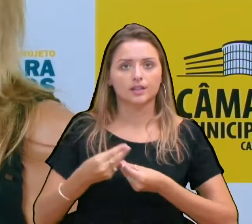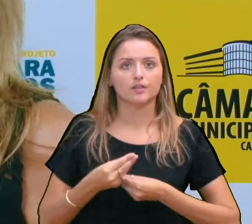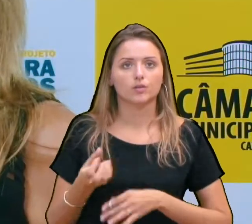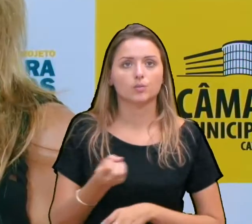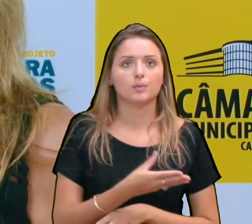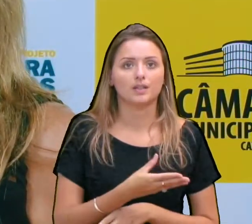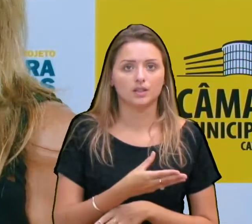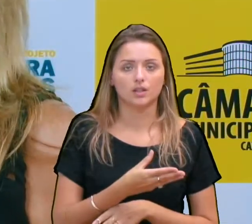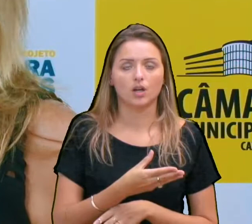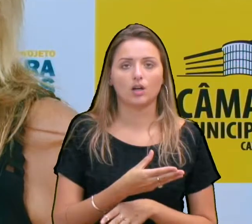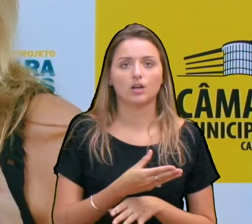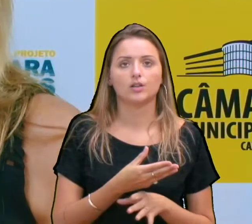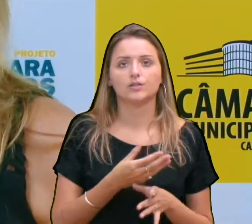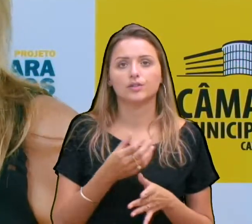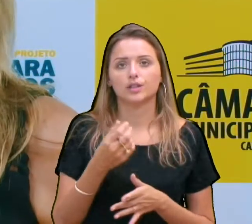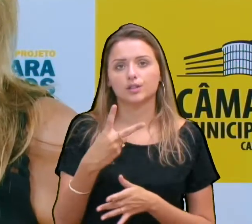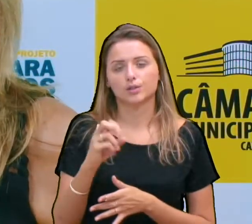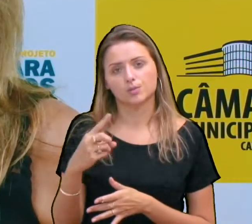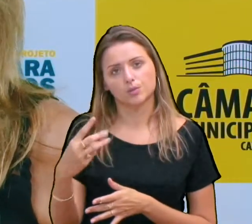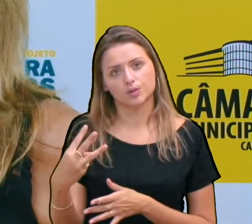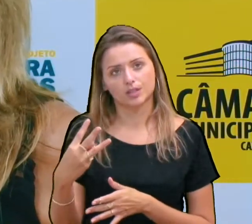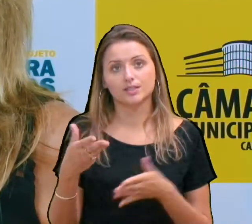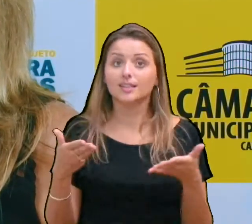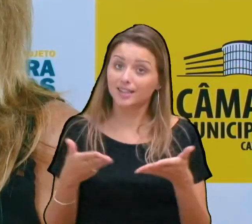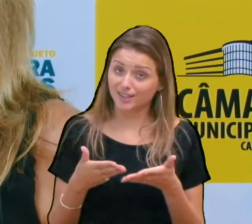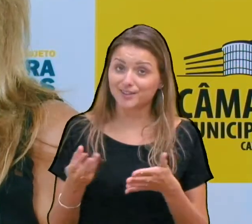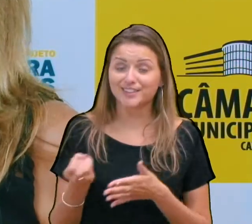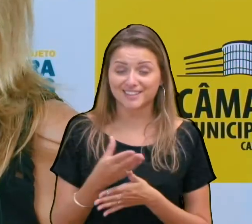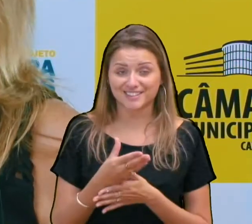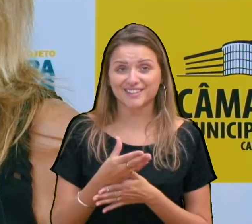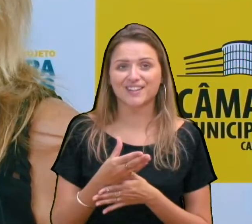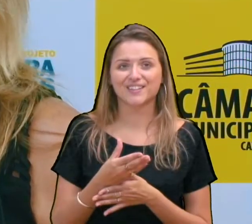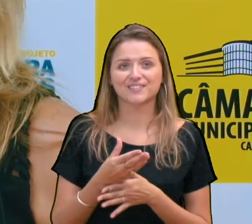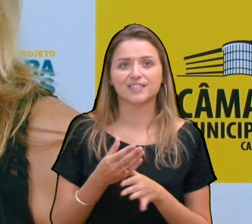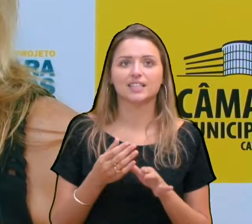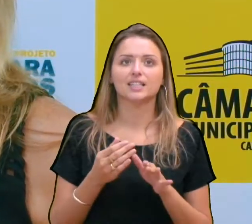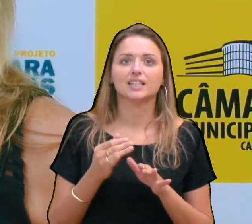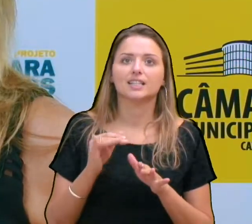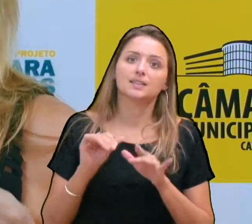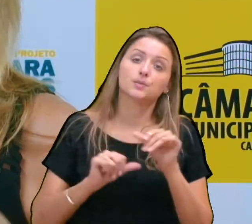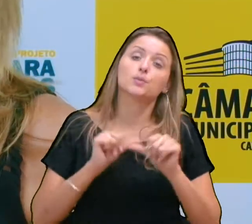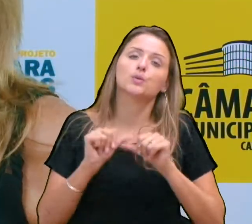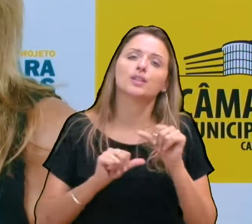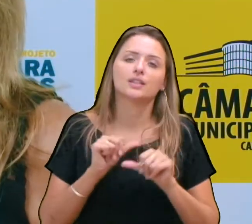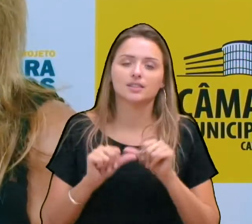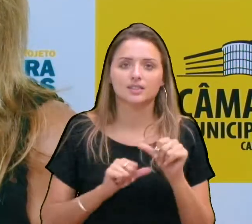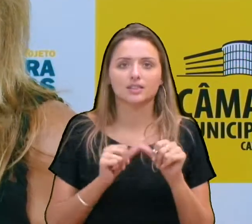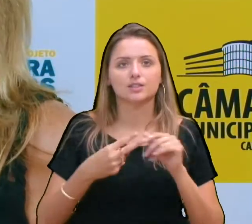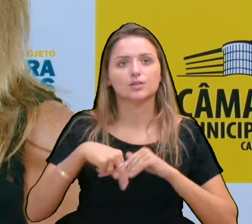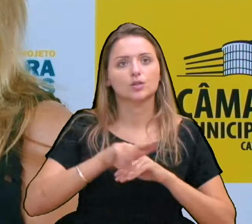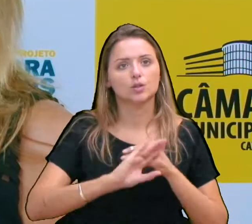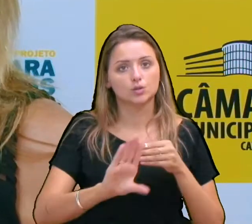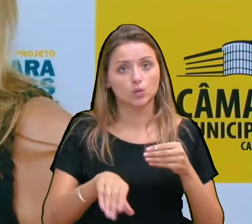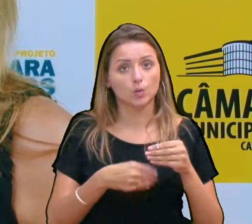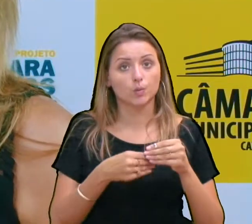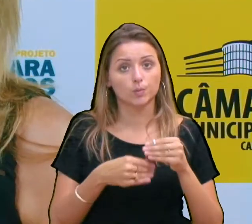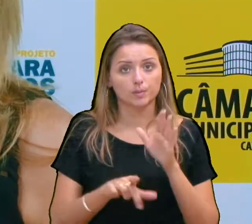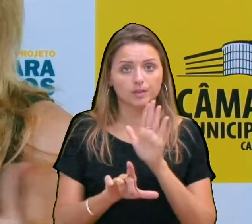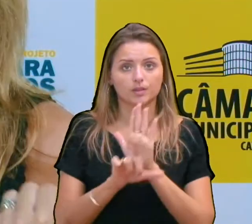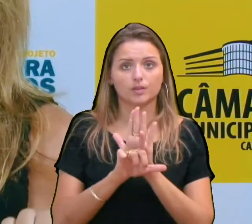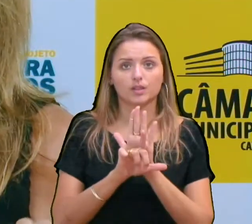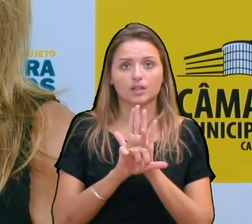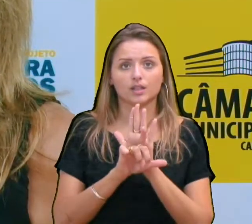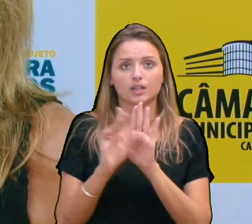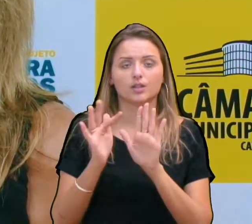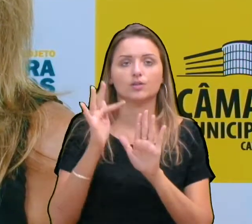em 2003 e agora uma nova atualização. Então, a gente está agora contemplando na lei a